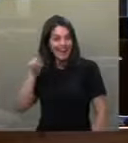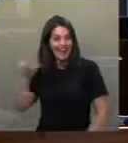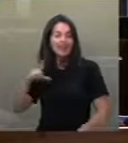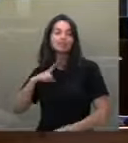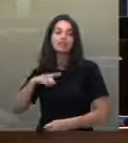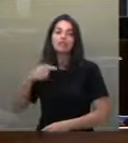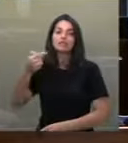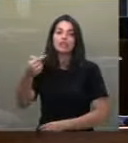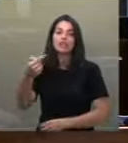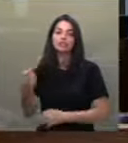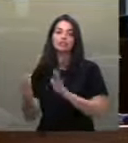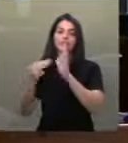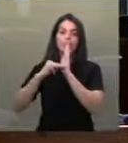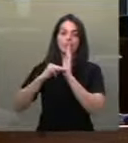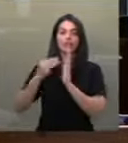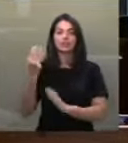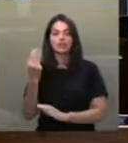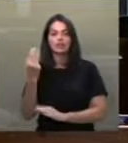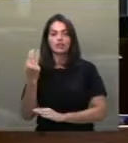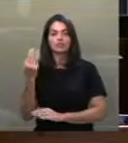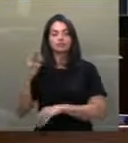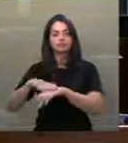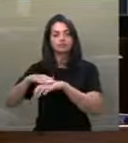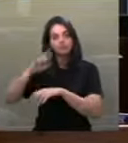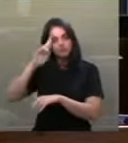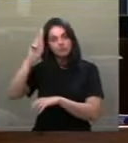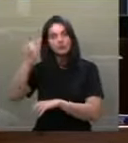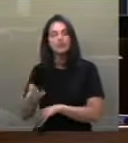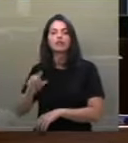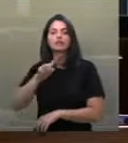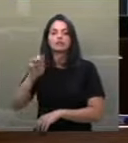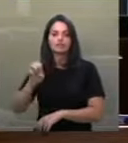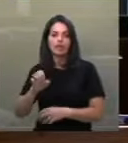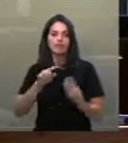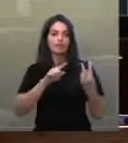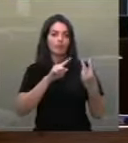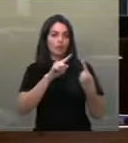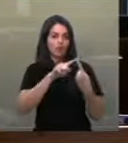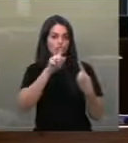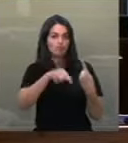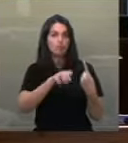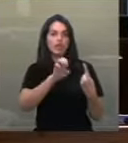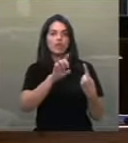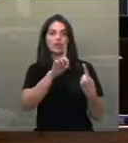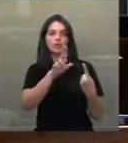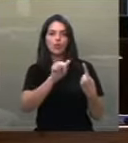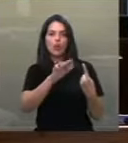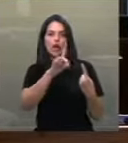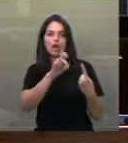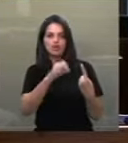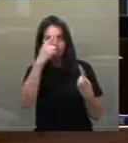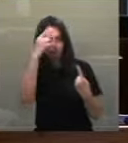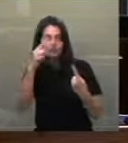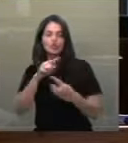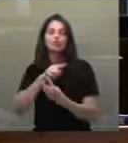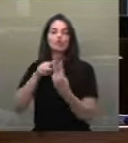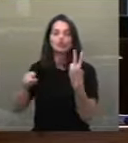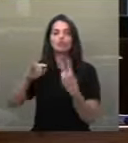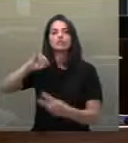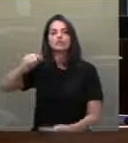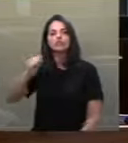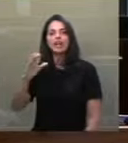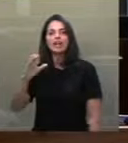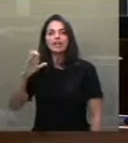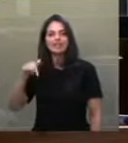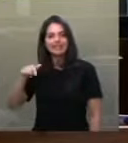7 emendas no total, 3 de autoria do senador Zé Aníbal, uma de autoria do senador Eduardo Braga, 2 de autoria do senador Jacques Wagner e